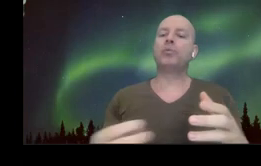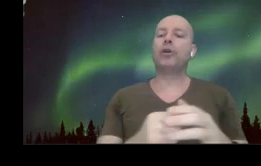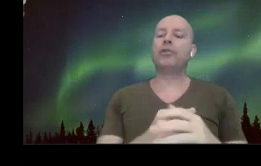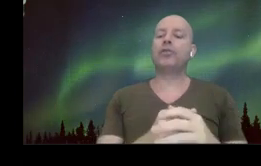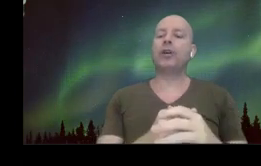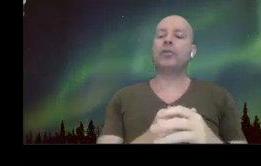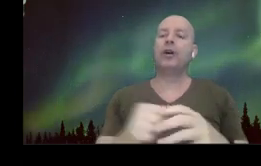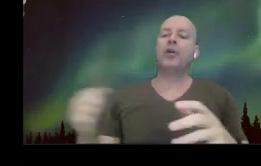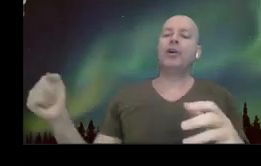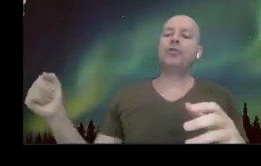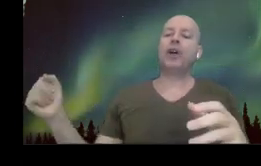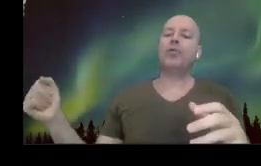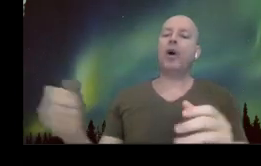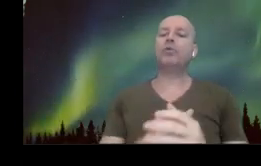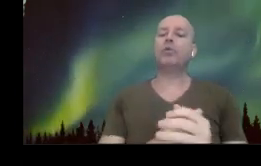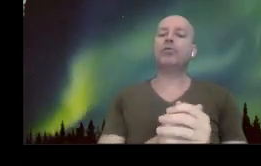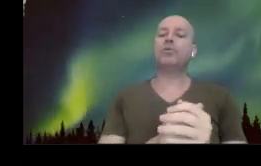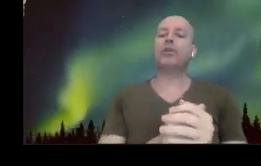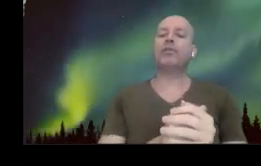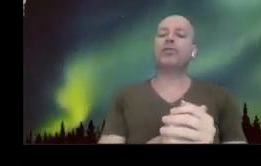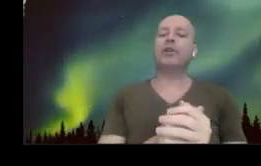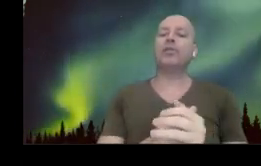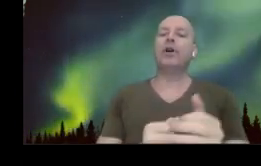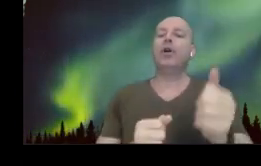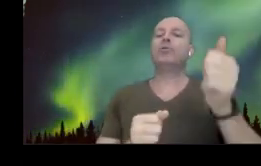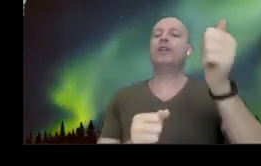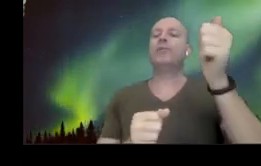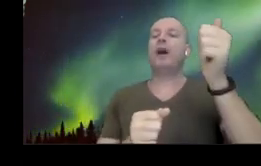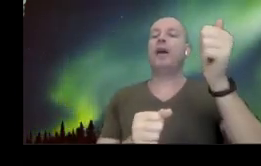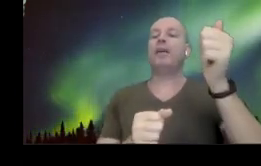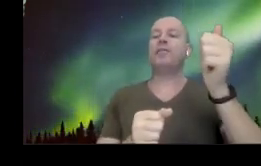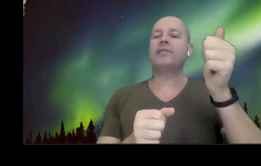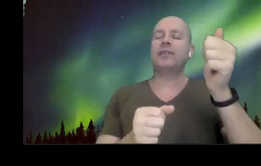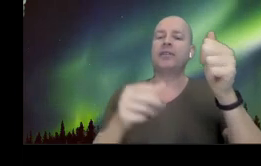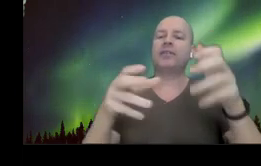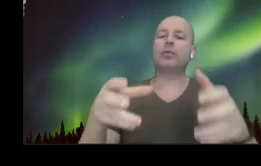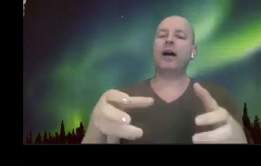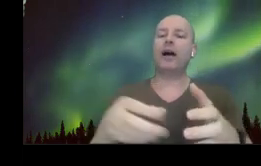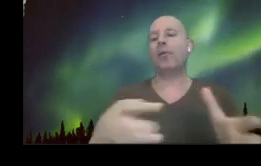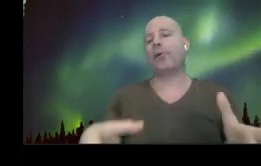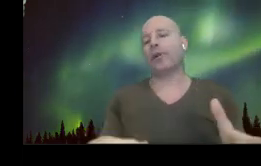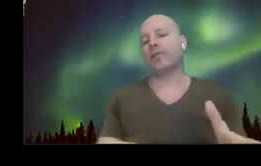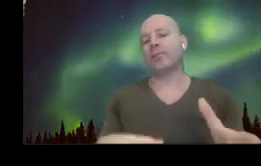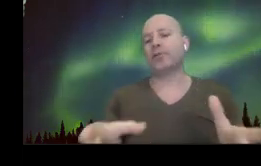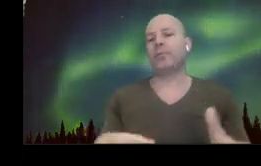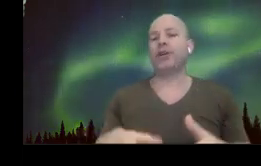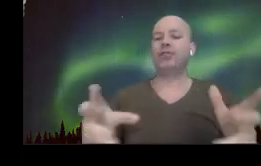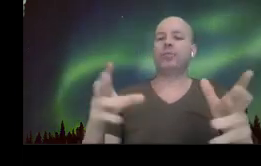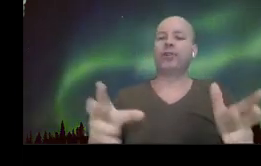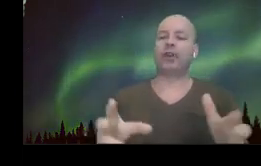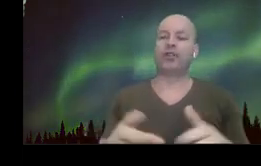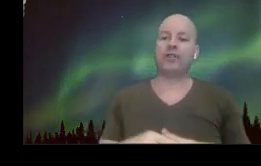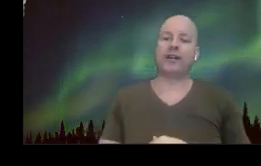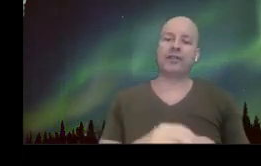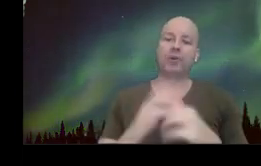alto consumo do oxigênio. Quando gera um alto consumo do oxigênio, os animais que estão na água, por exemplo, os